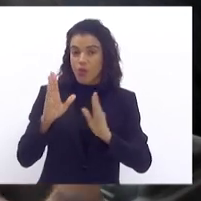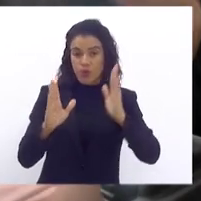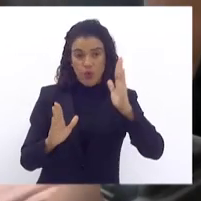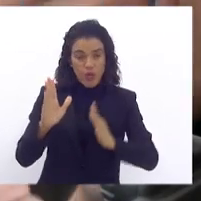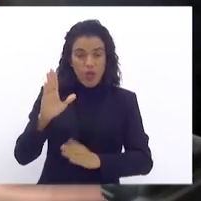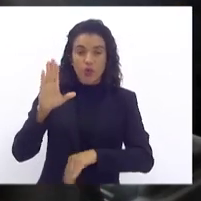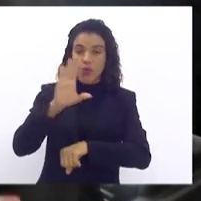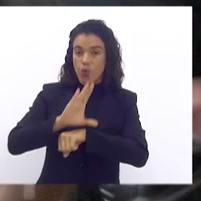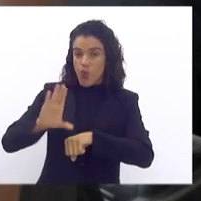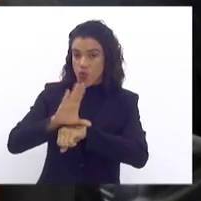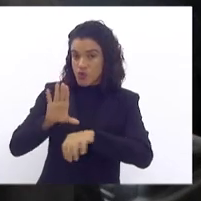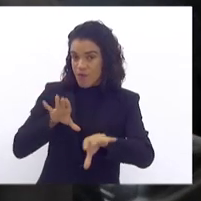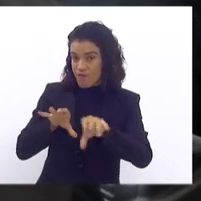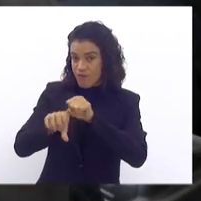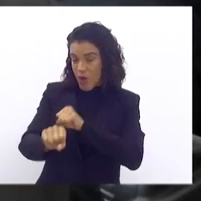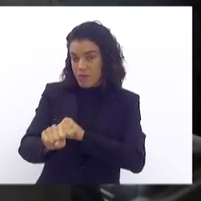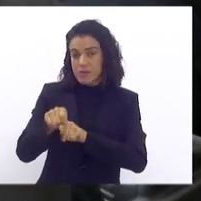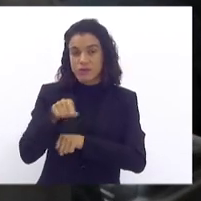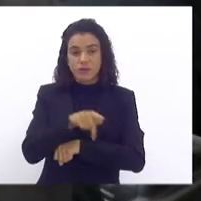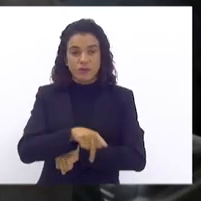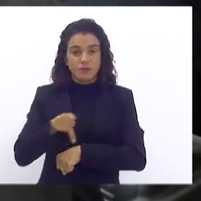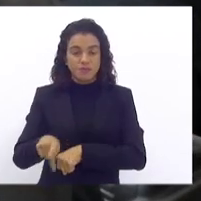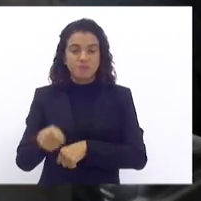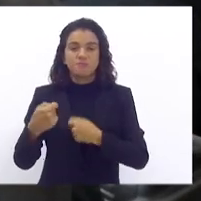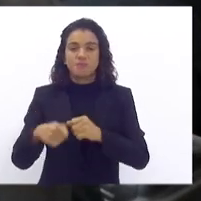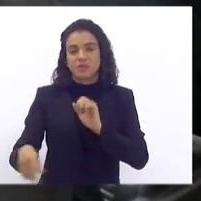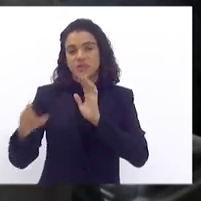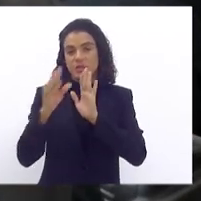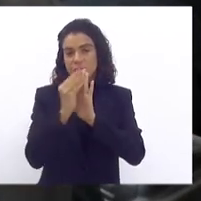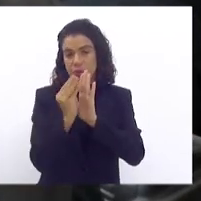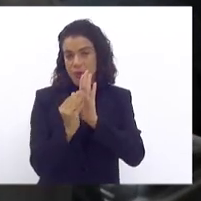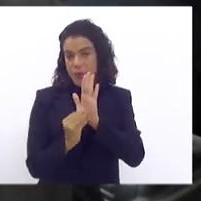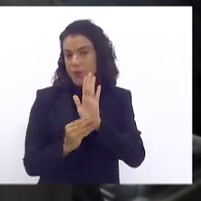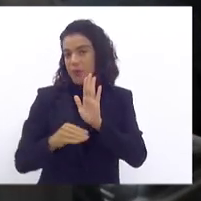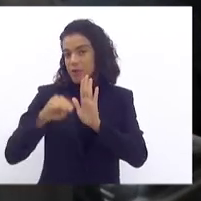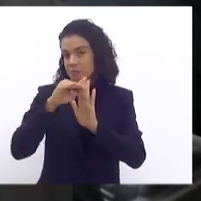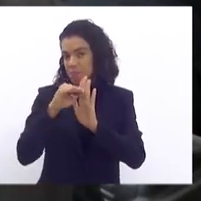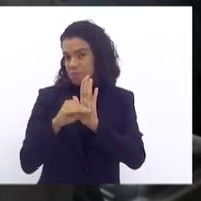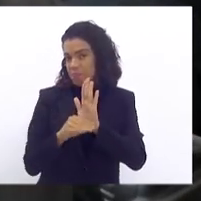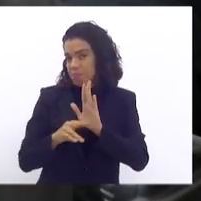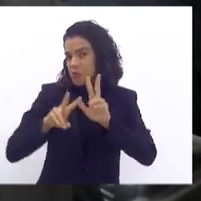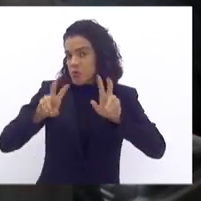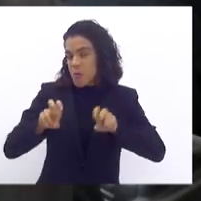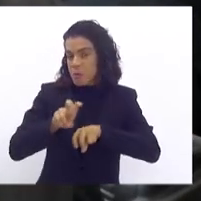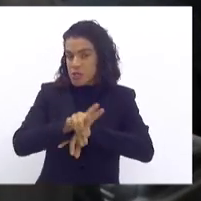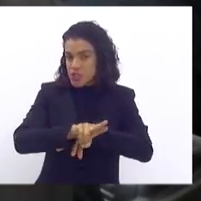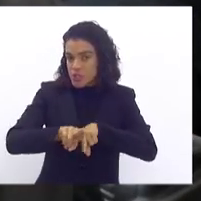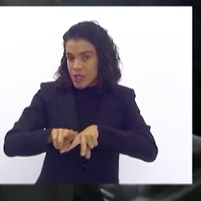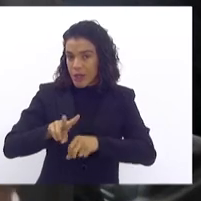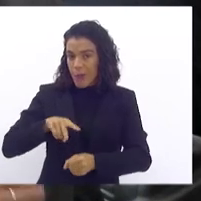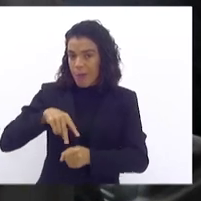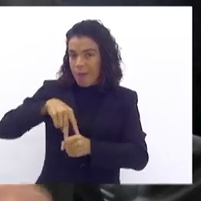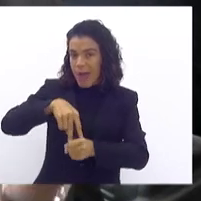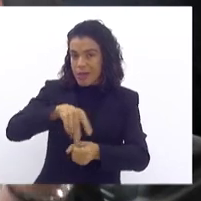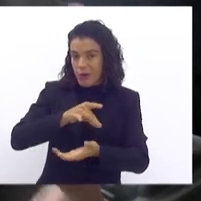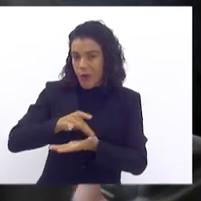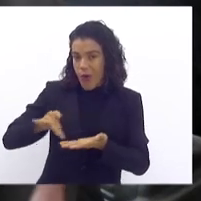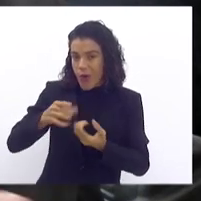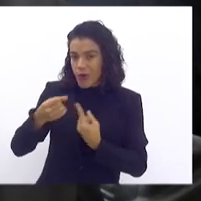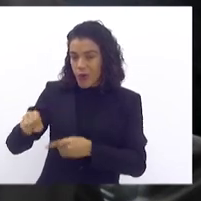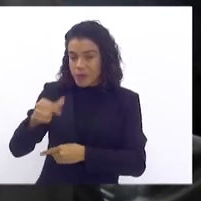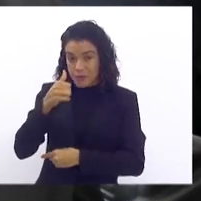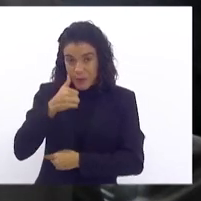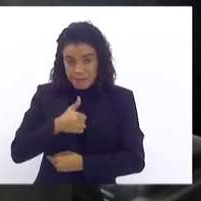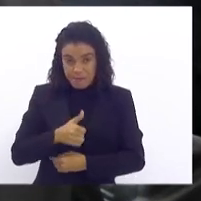de professores também precisam ter conteúdos de gênero, patriarcado, misoginia e tudo